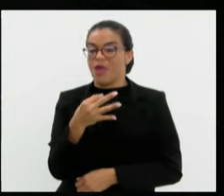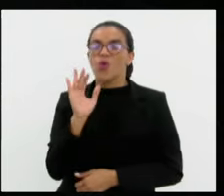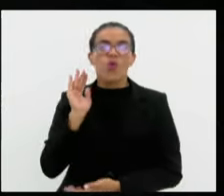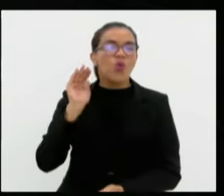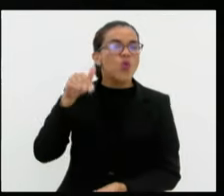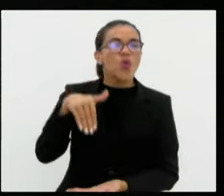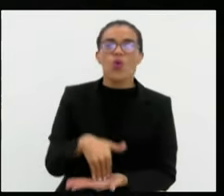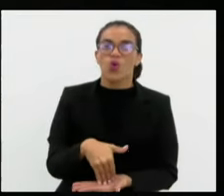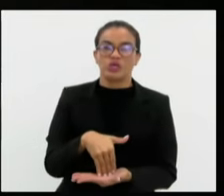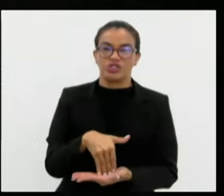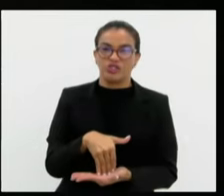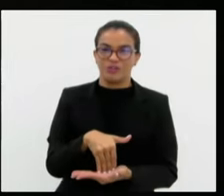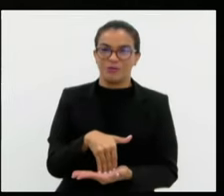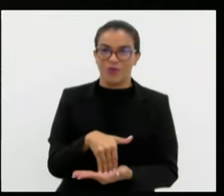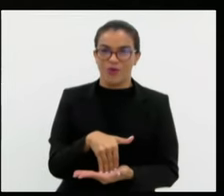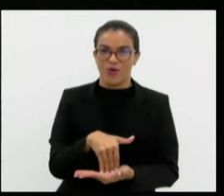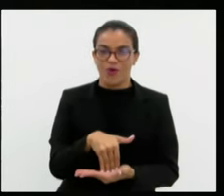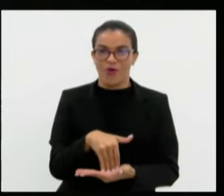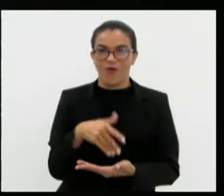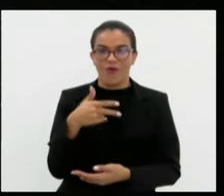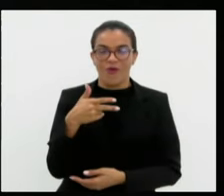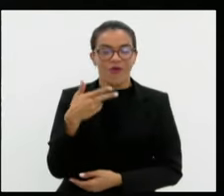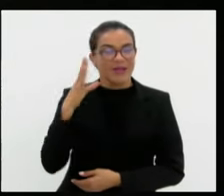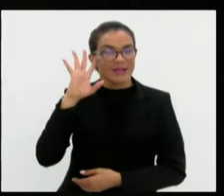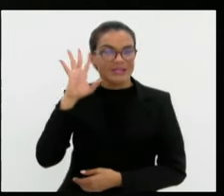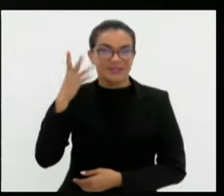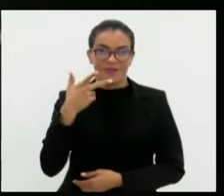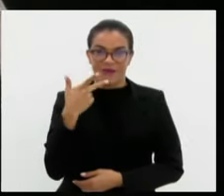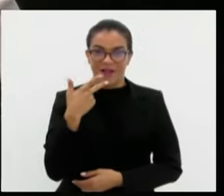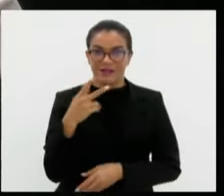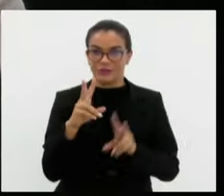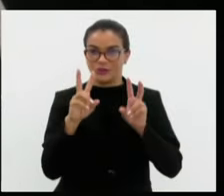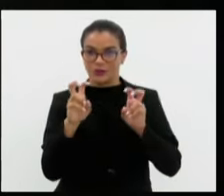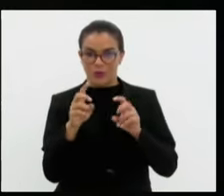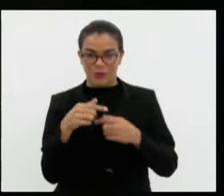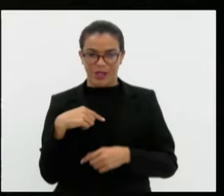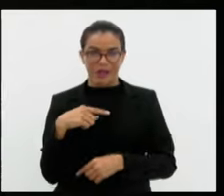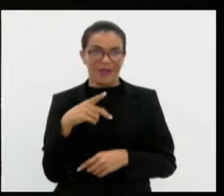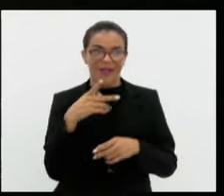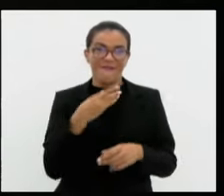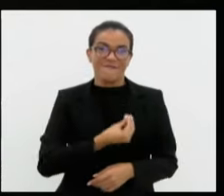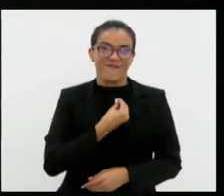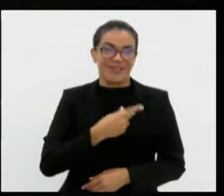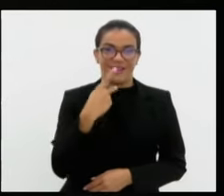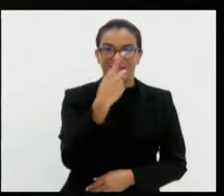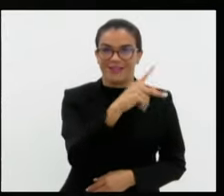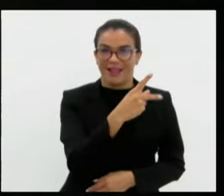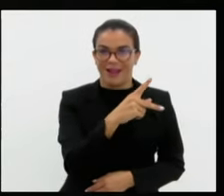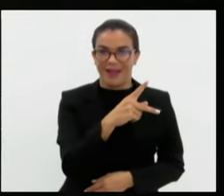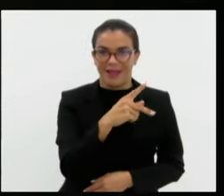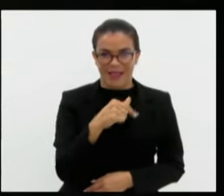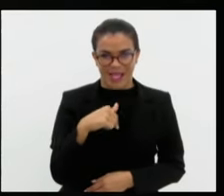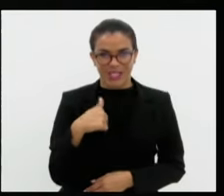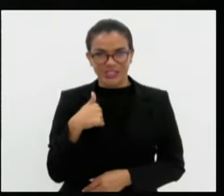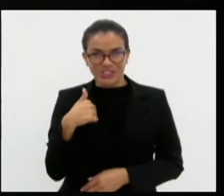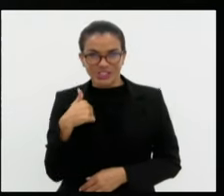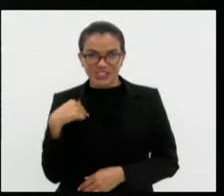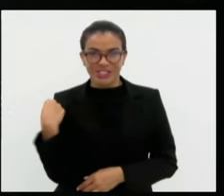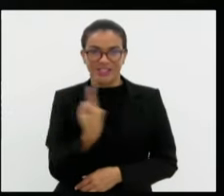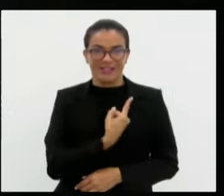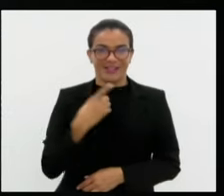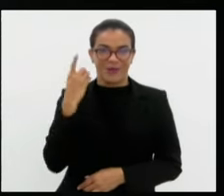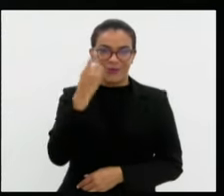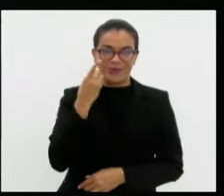palavra sobre o futuro da deputada Lucinha cabe ao plenário dessa Casa